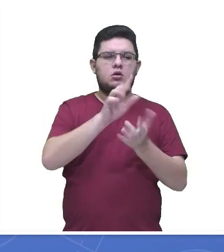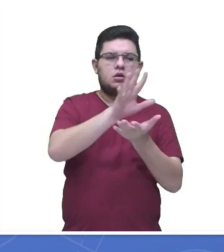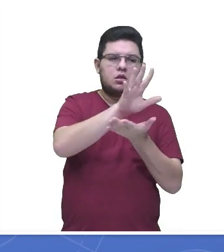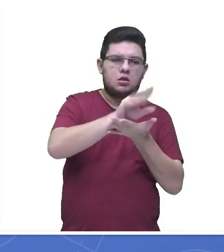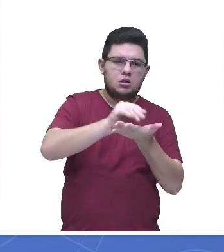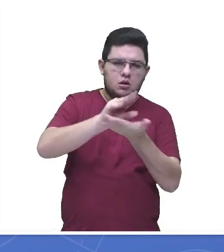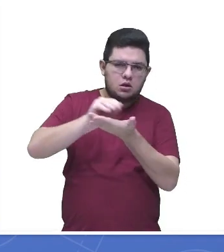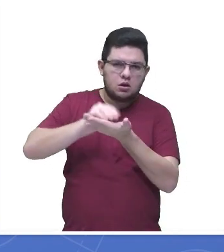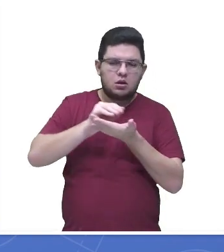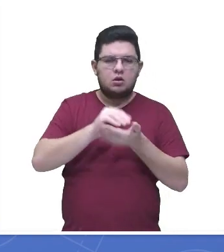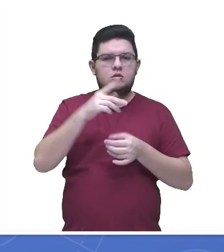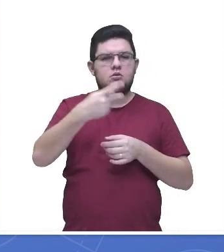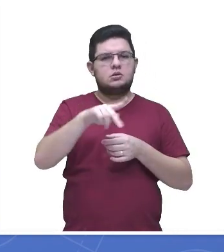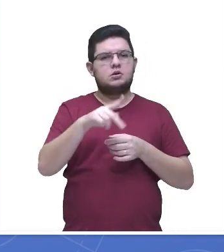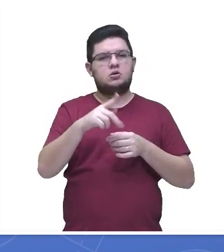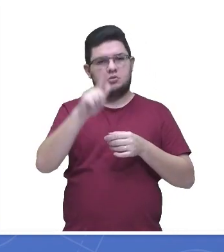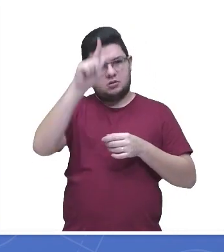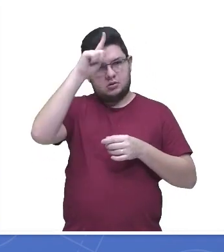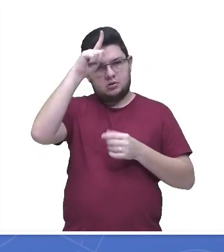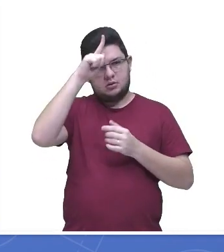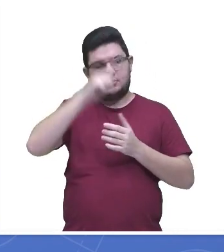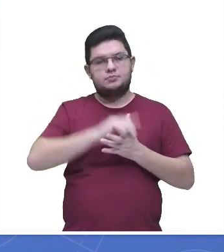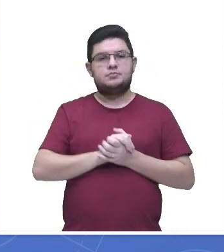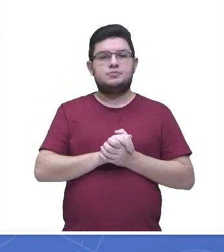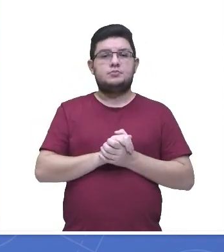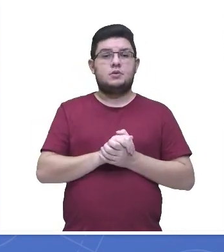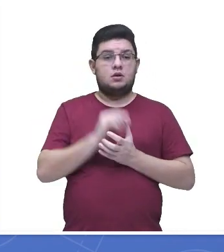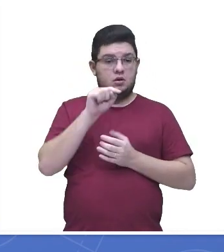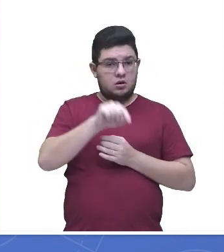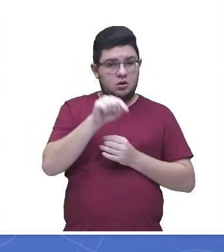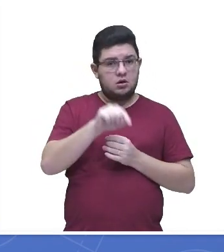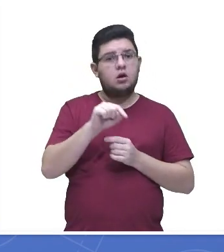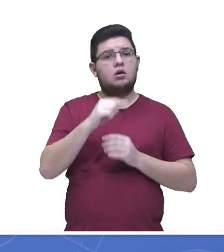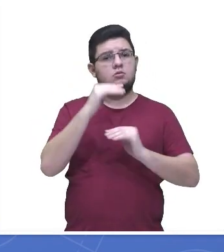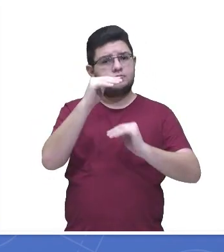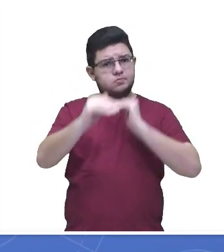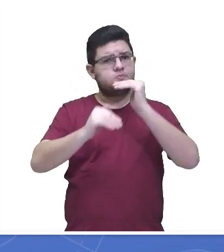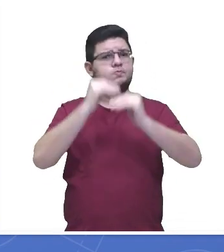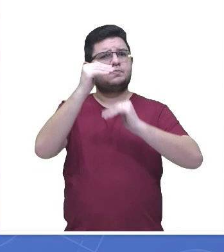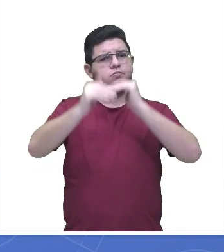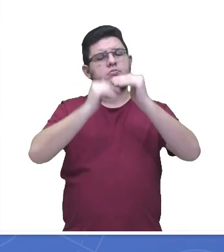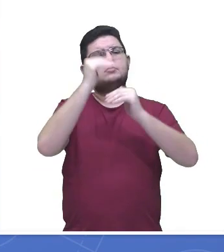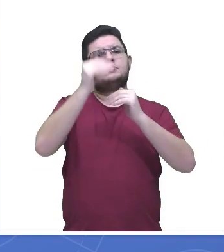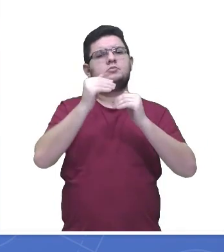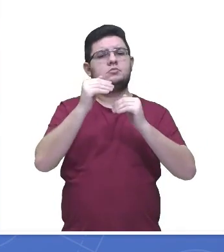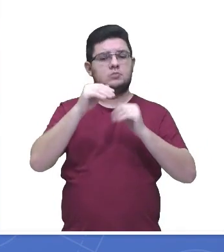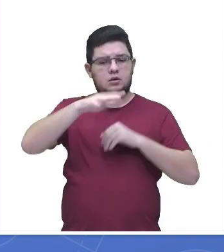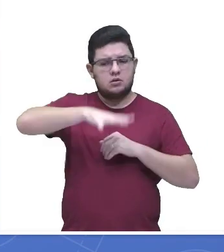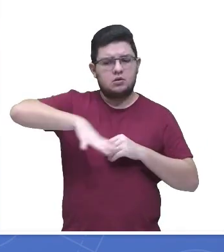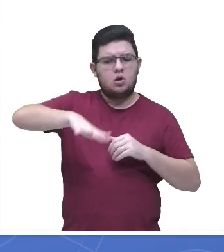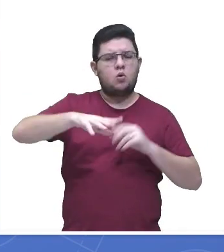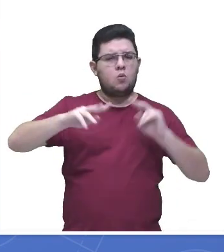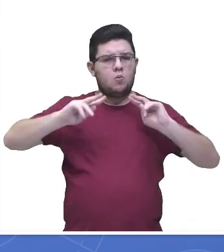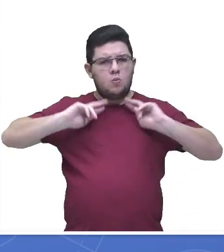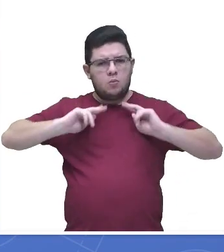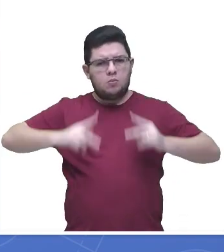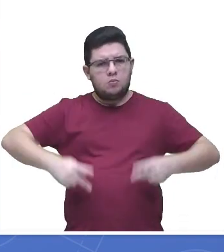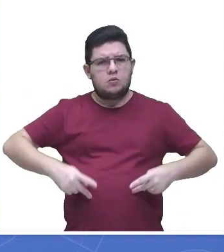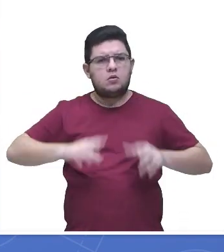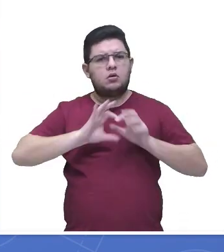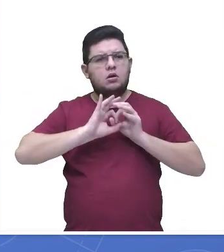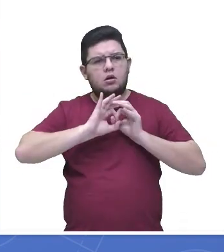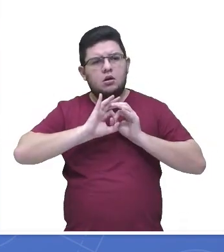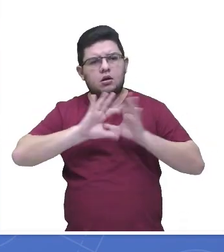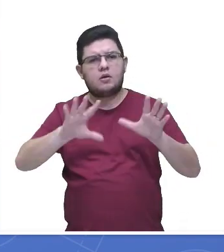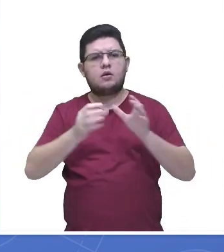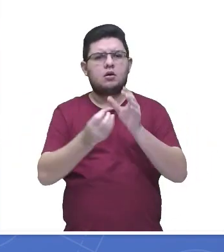do Egito, mas ela não fica estagnada, ela evolui. O homem se torna livre, a palavra artista começa a aparecer.